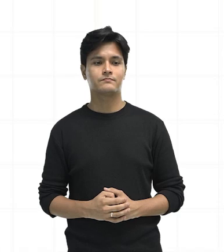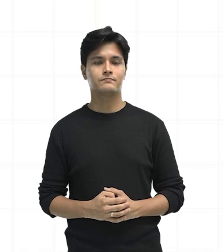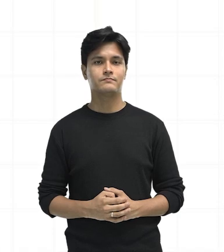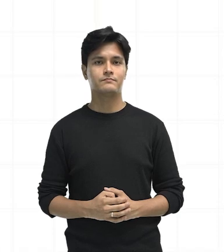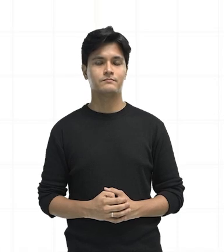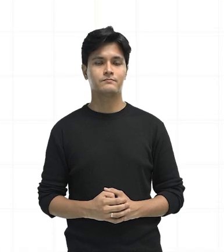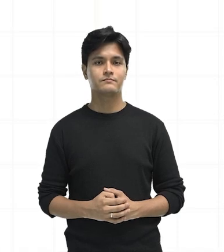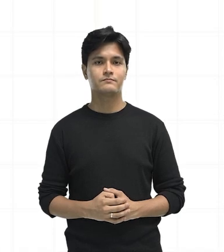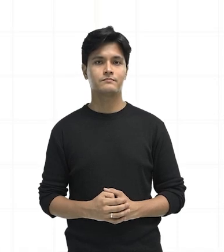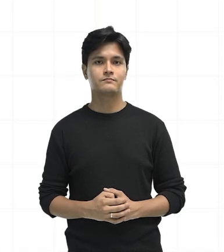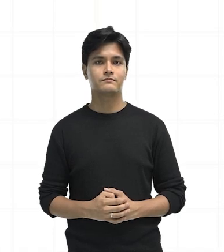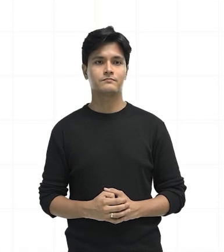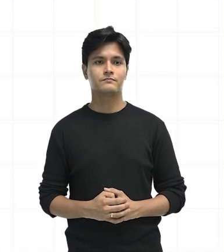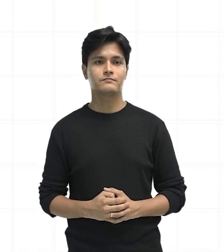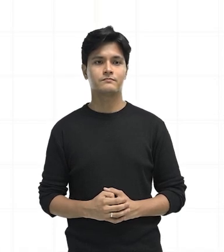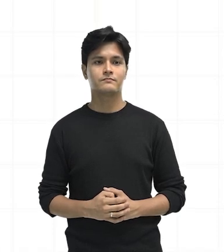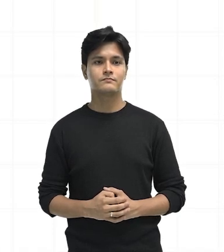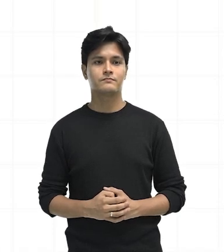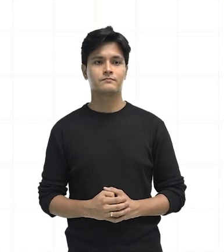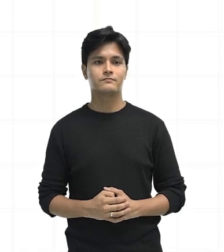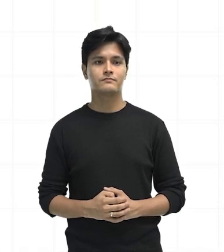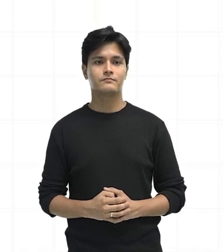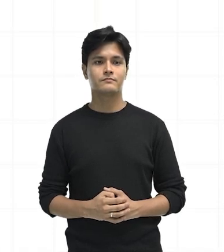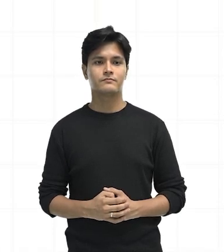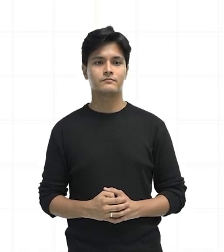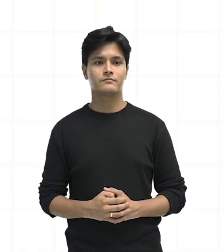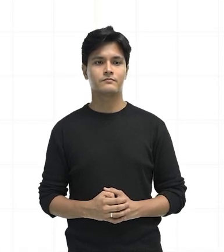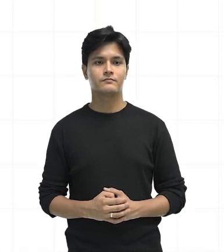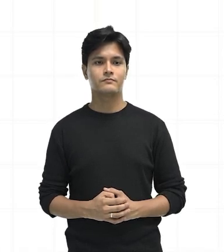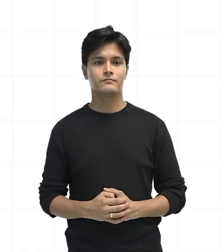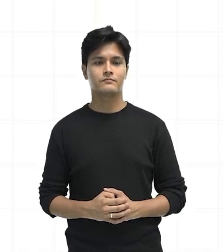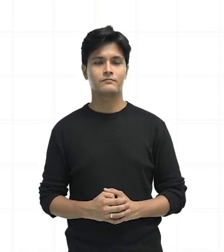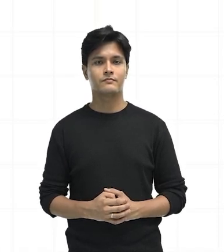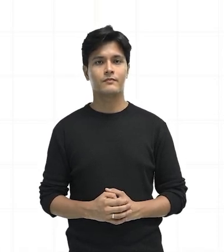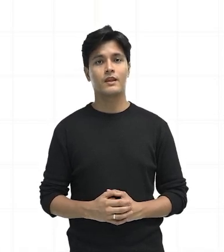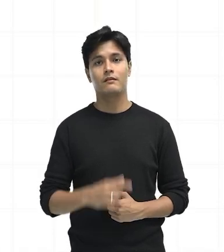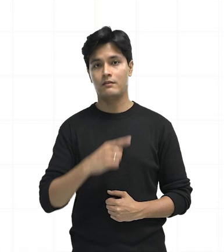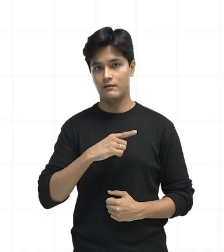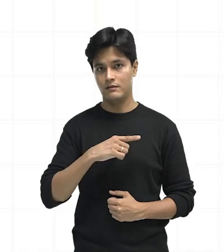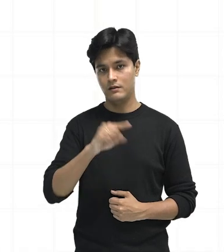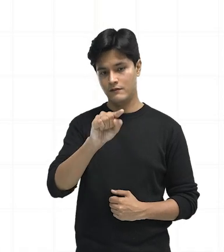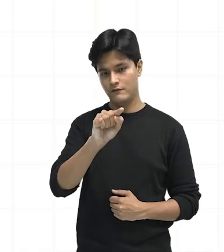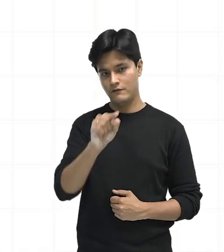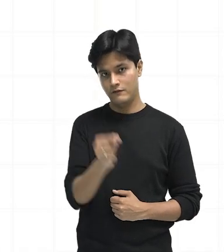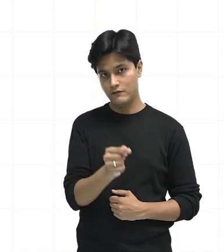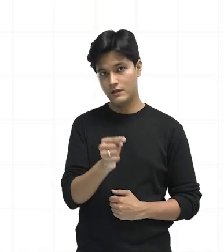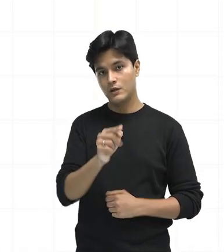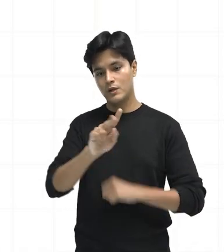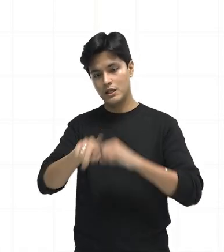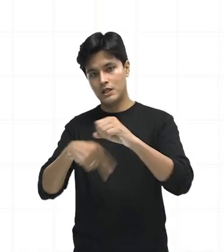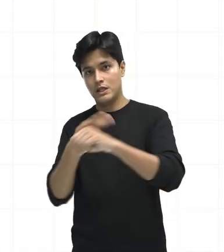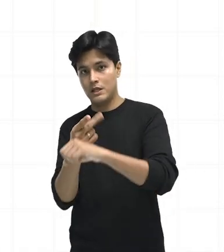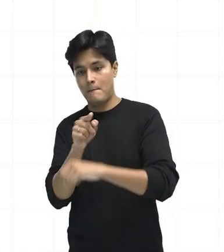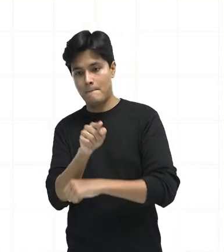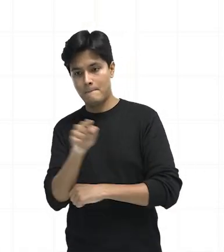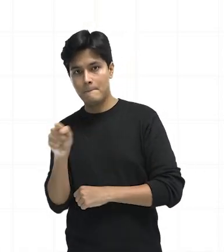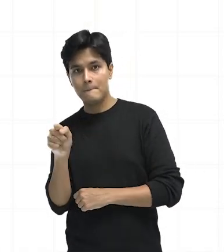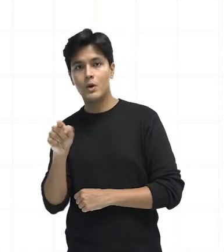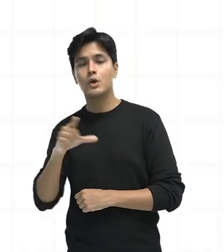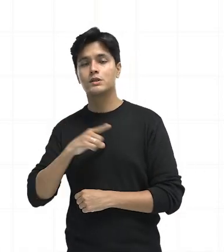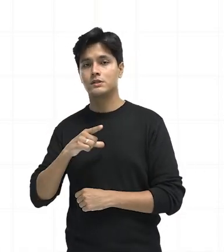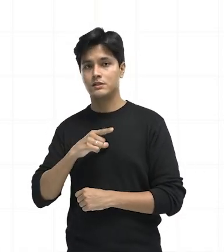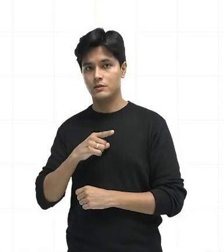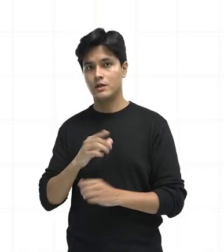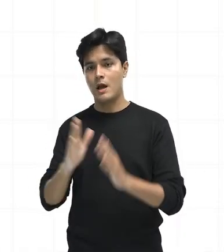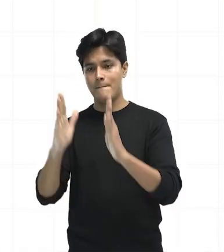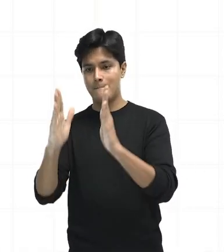para vocês, né? Aqui nós temos, depois da vírgula, a parte decimal, né? Que a gente chama